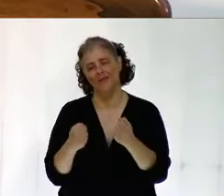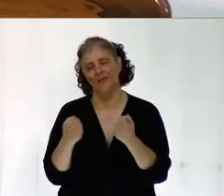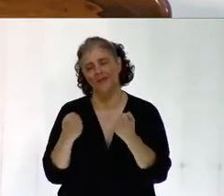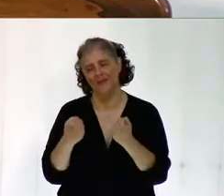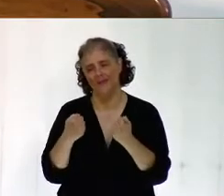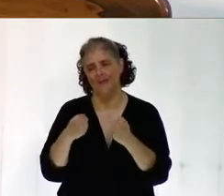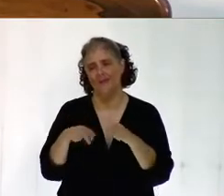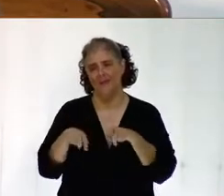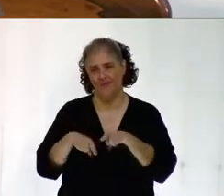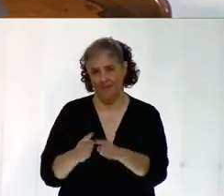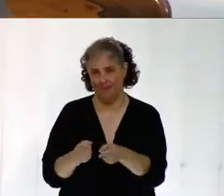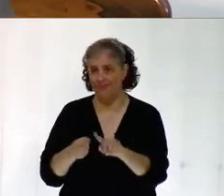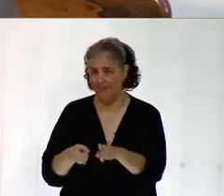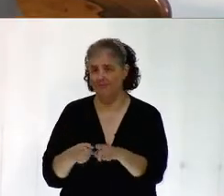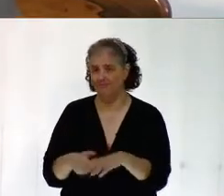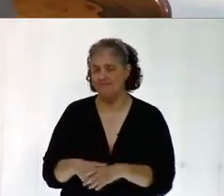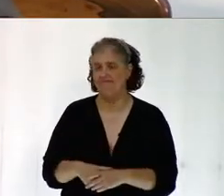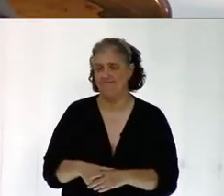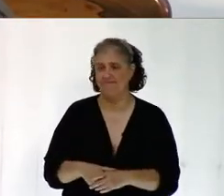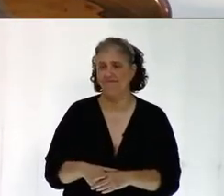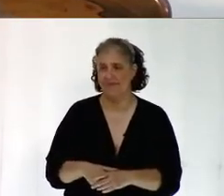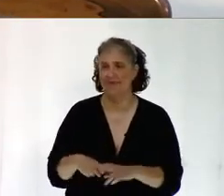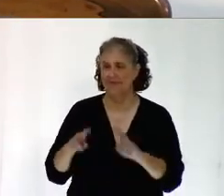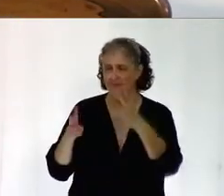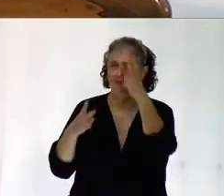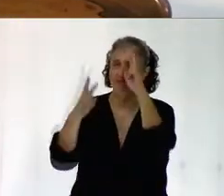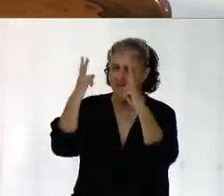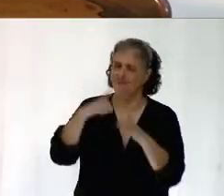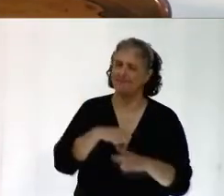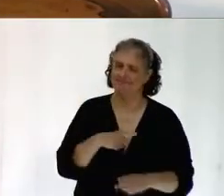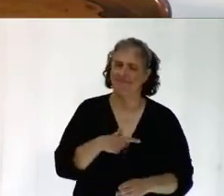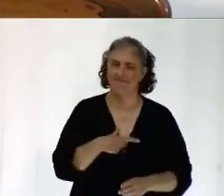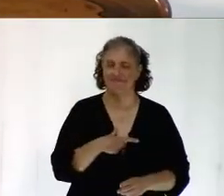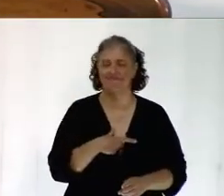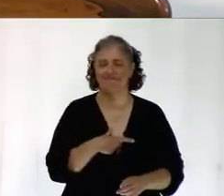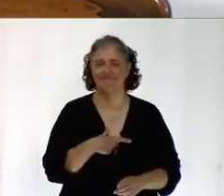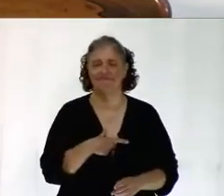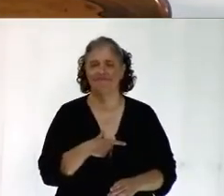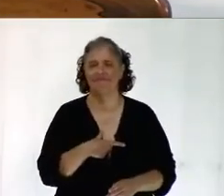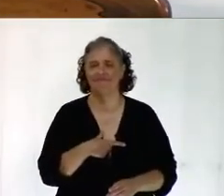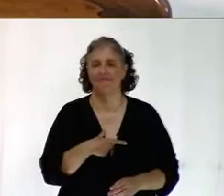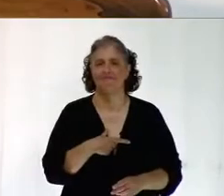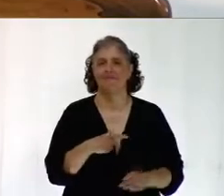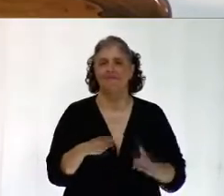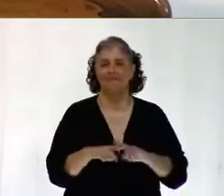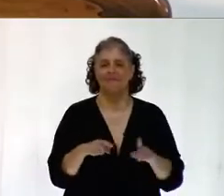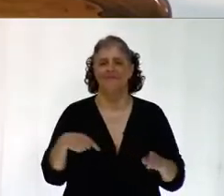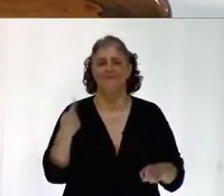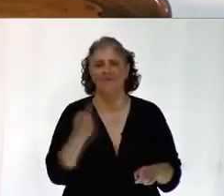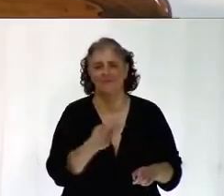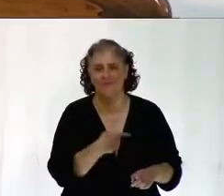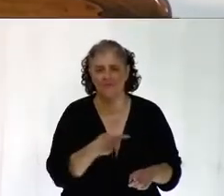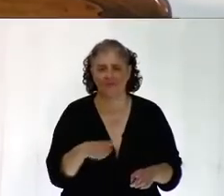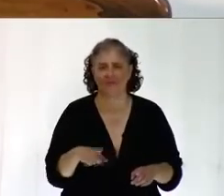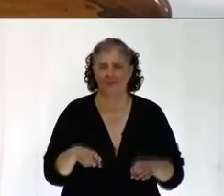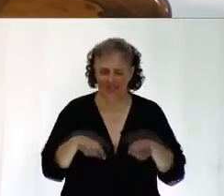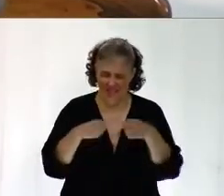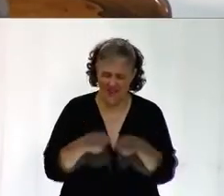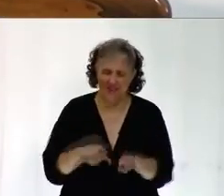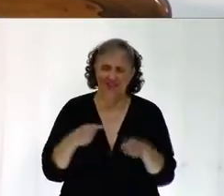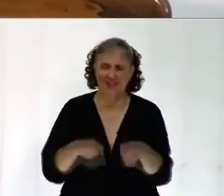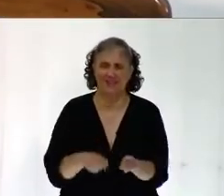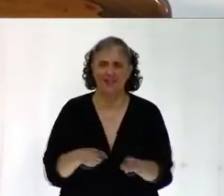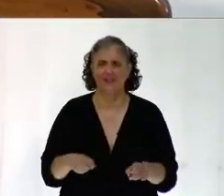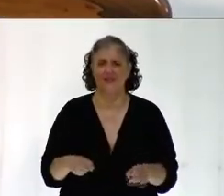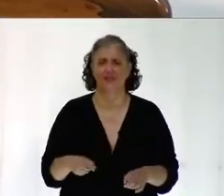e na tentação e ainda estamos dentro da vontade de deus tem gente que na tentação acha que